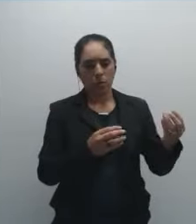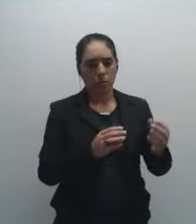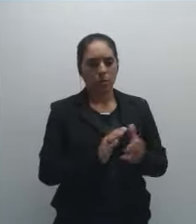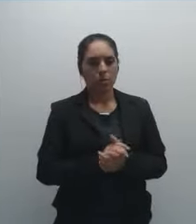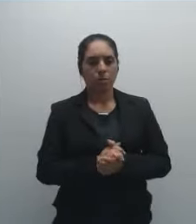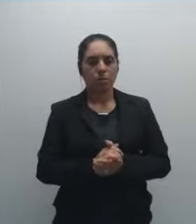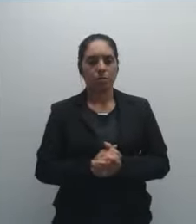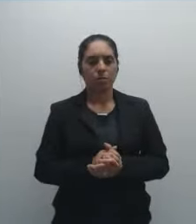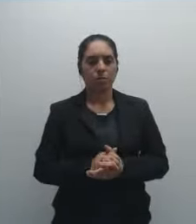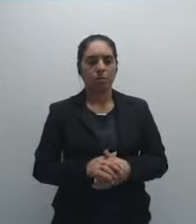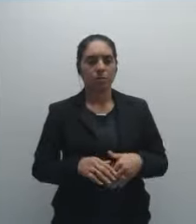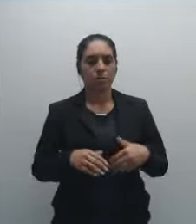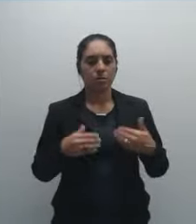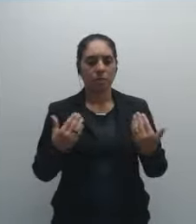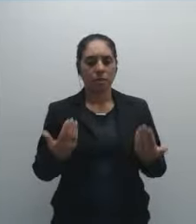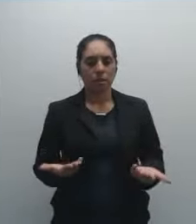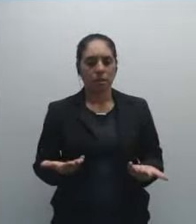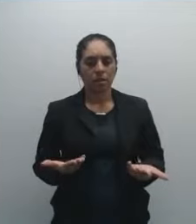vi, eu digo que